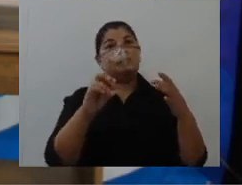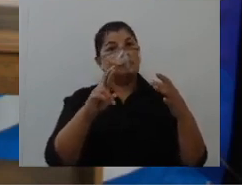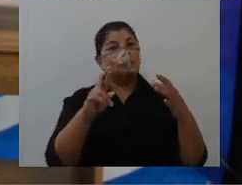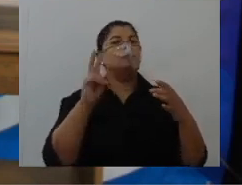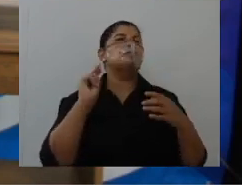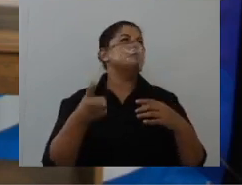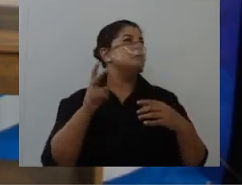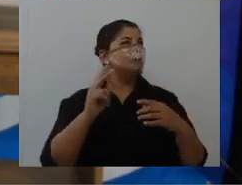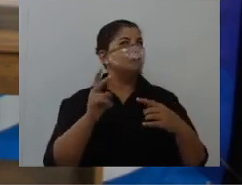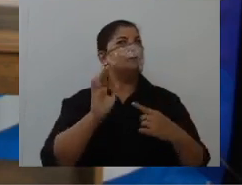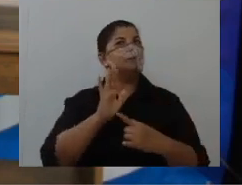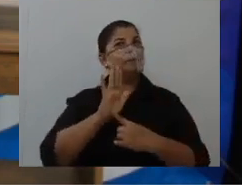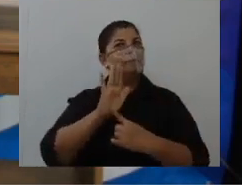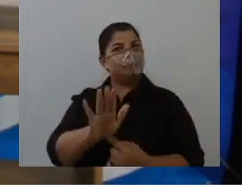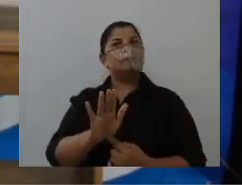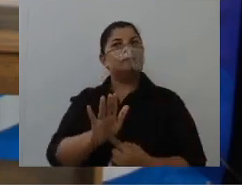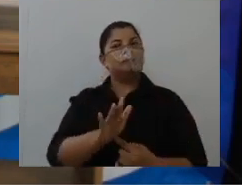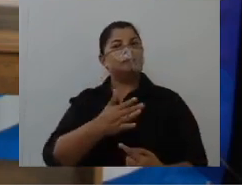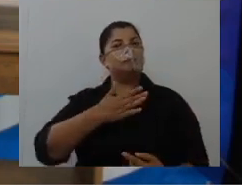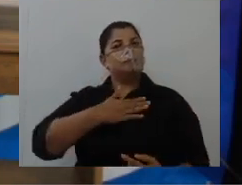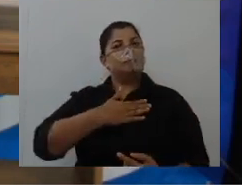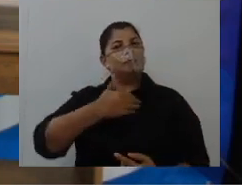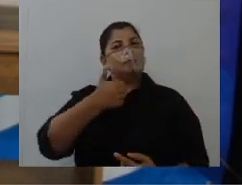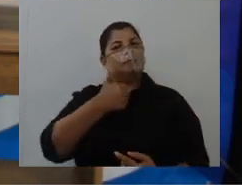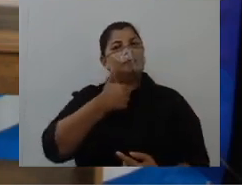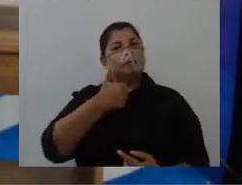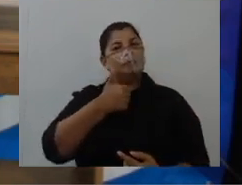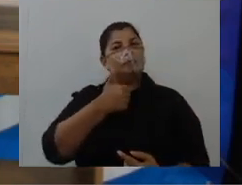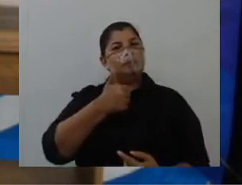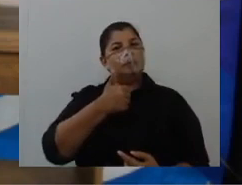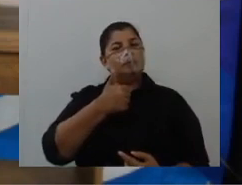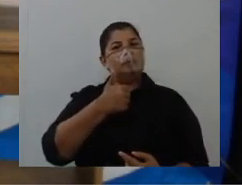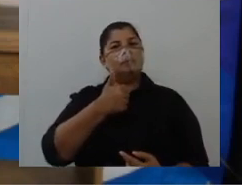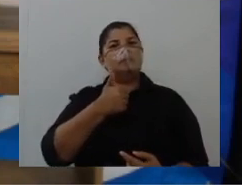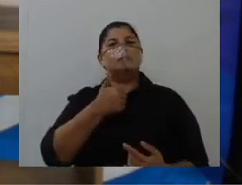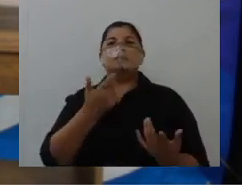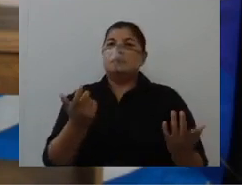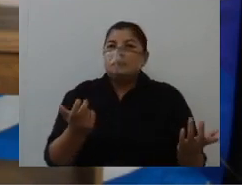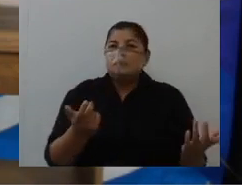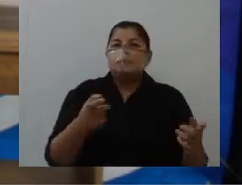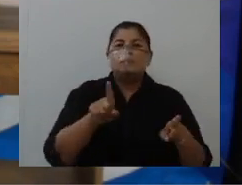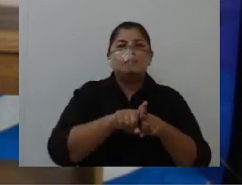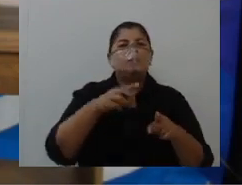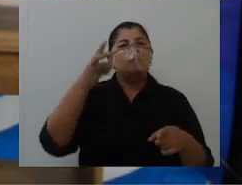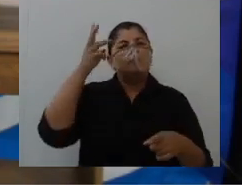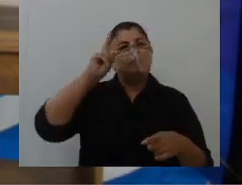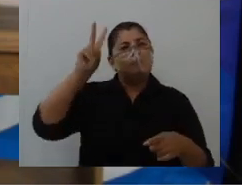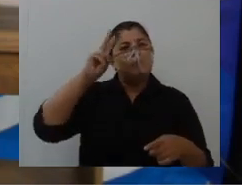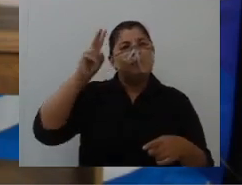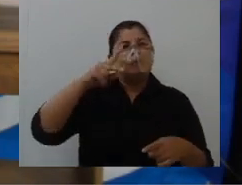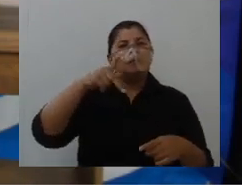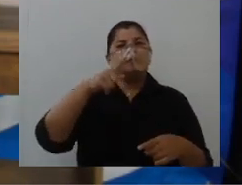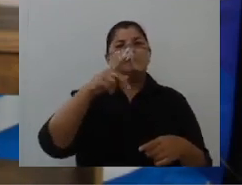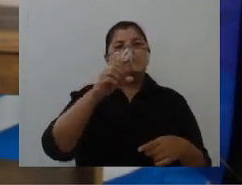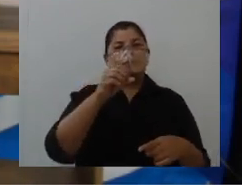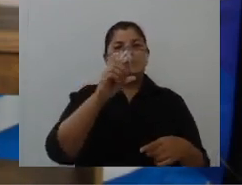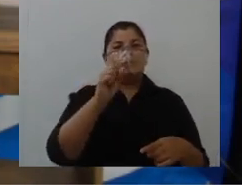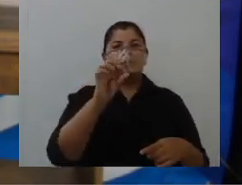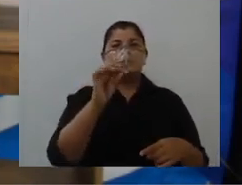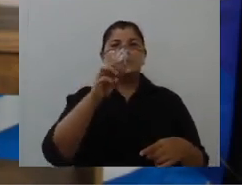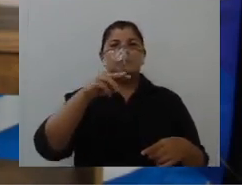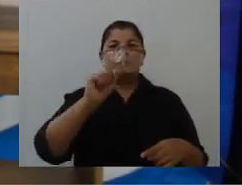apresentar um narrador de primeira pessoa, né? Por exemplo, Memórias Póstumas de Brás Cubas, Machado de Assis. Brás Cubas vai apresentar